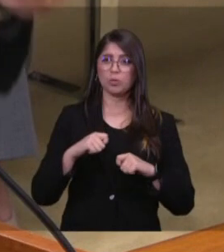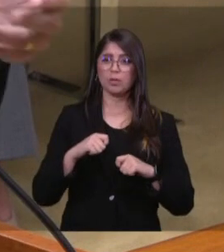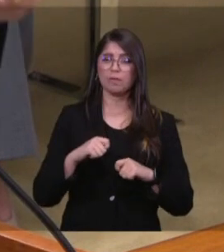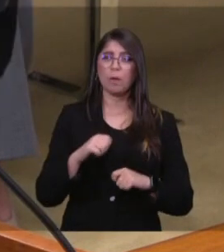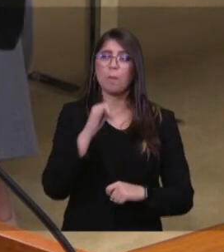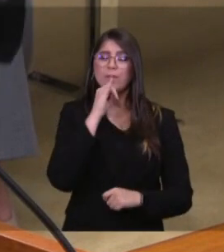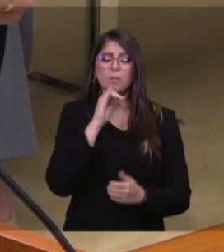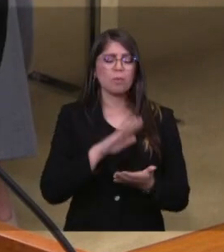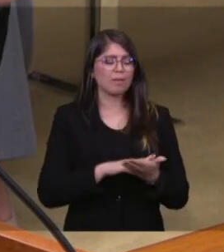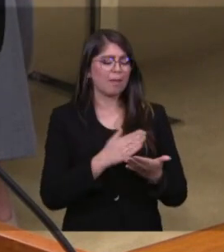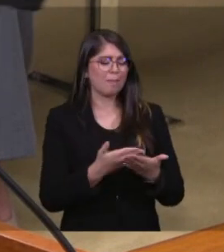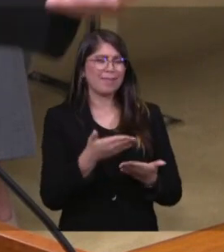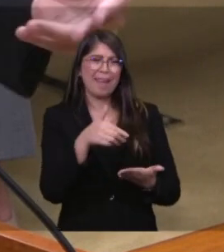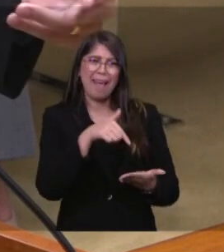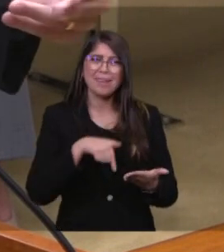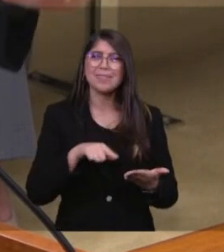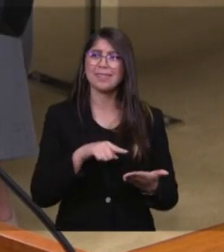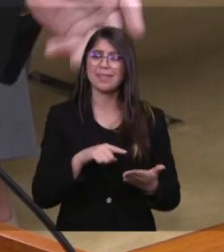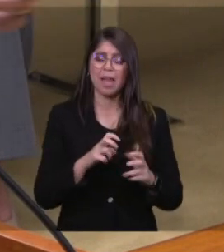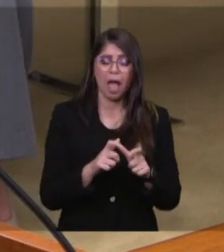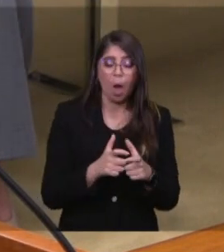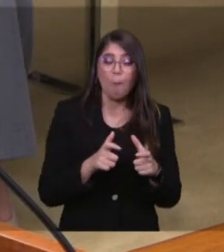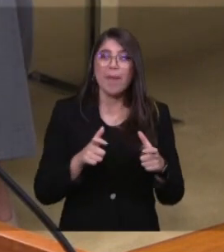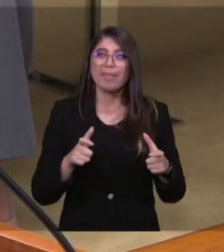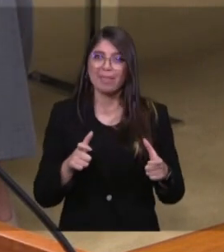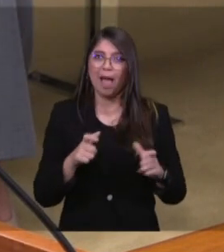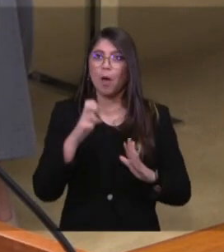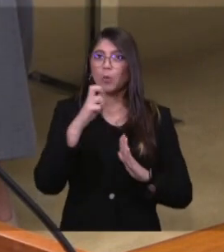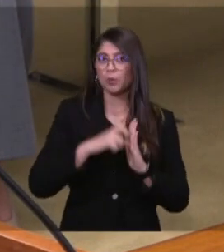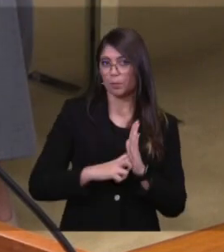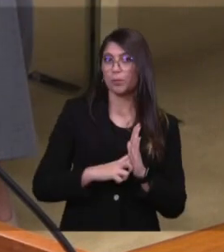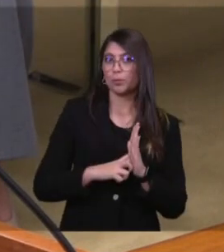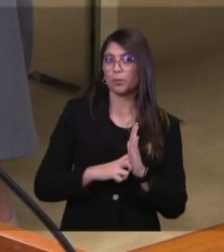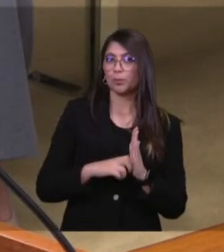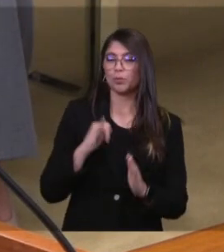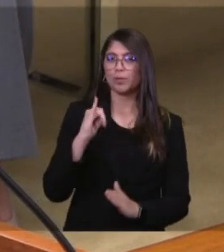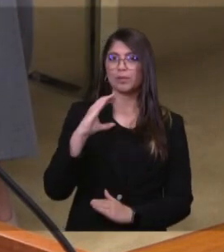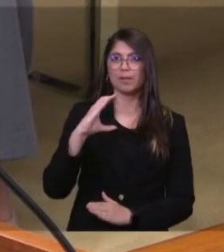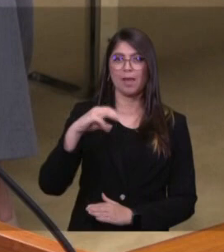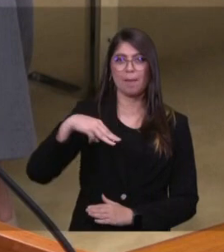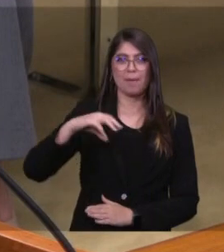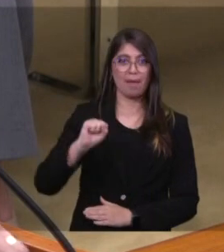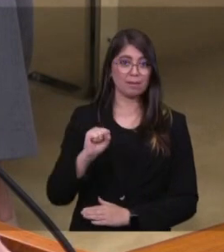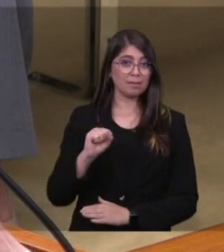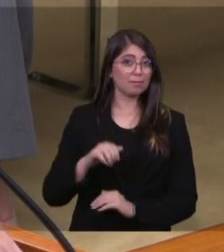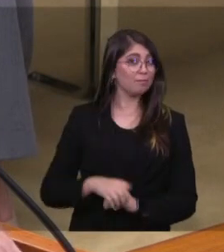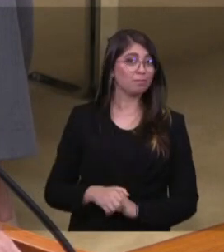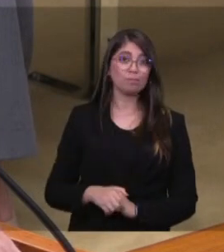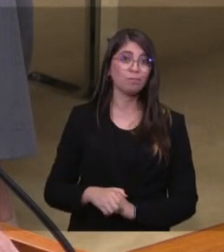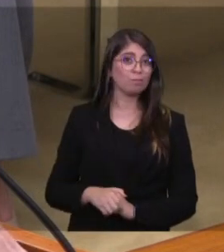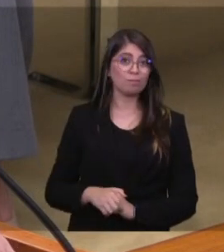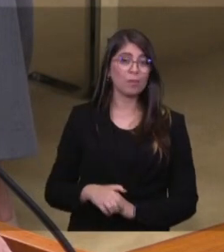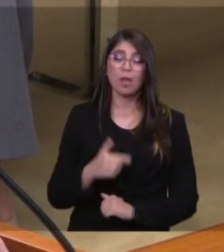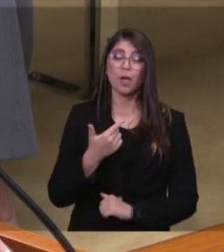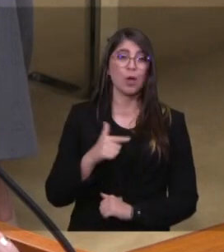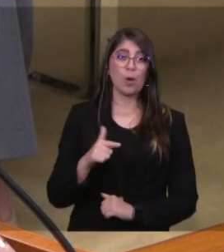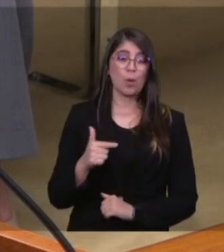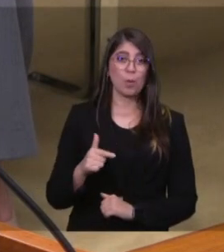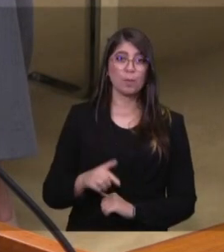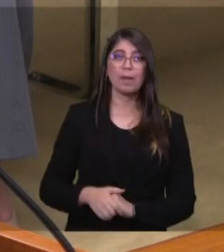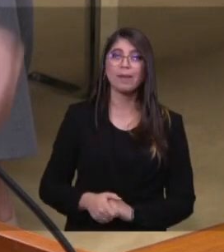ser interpretada como uma majoração na tributação decorrente do ICMS. Não há nenhum dispositivo